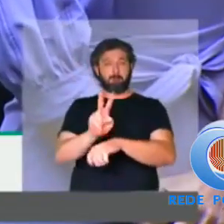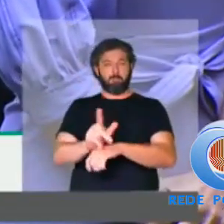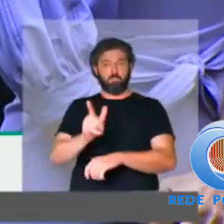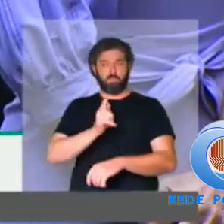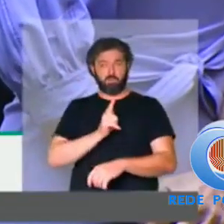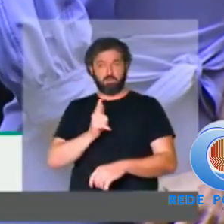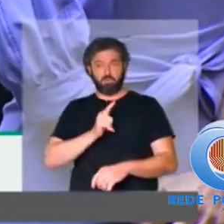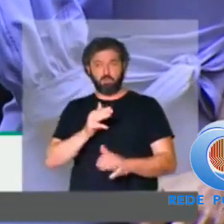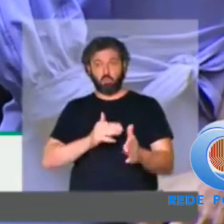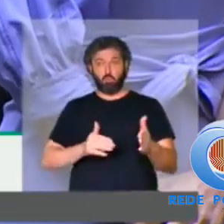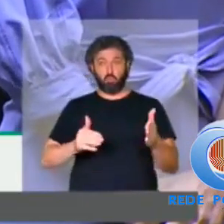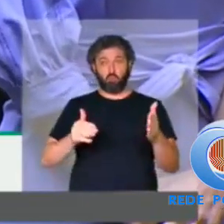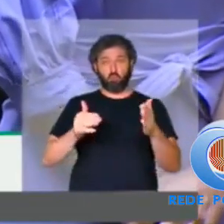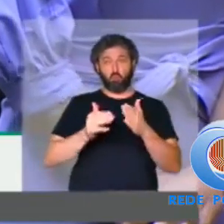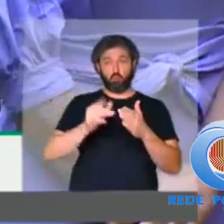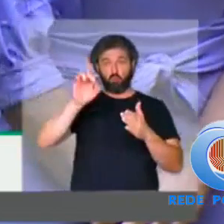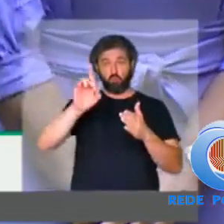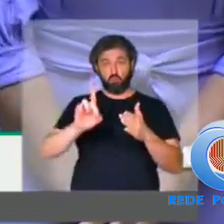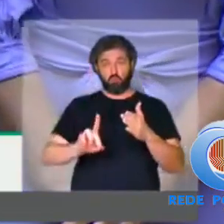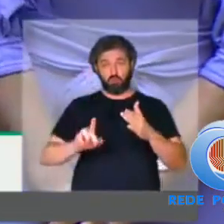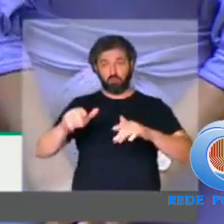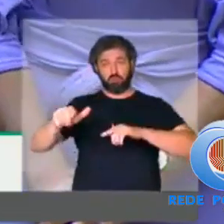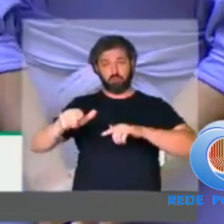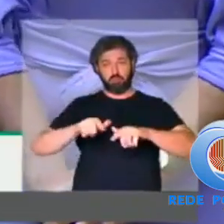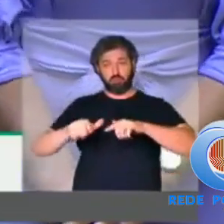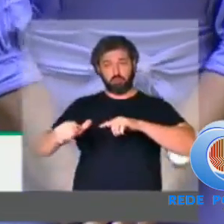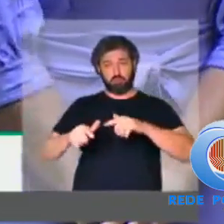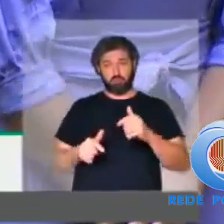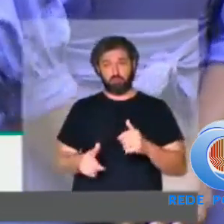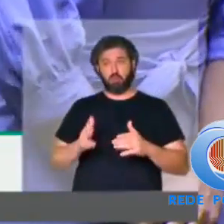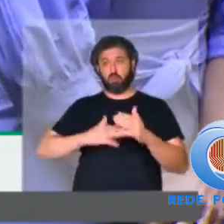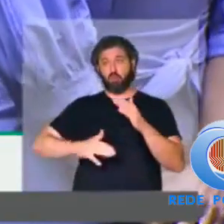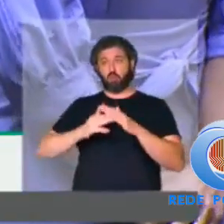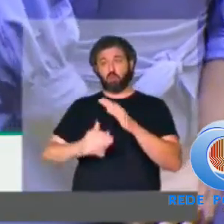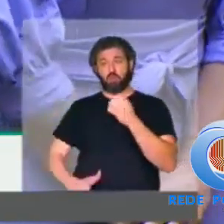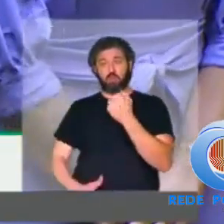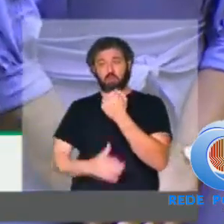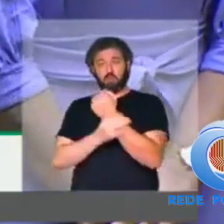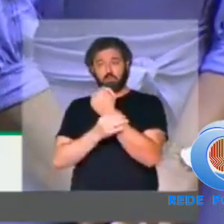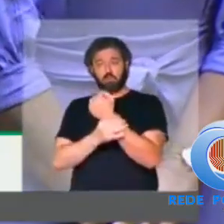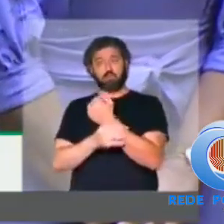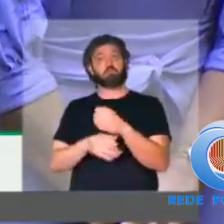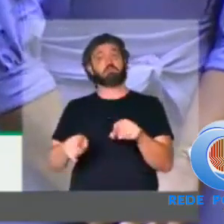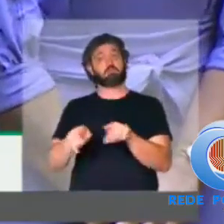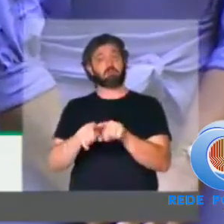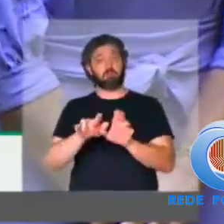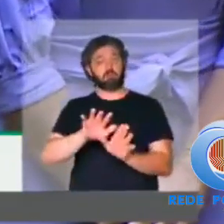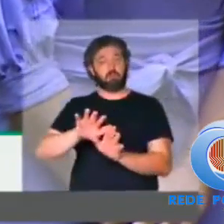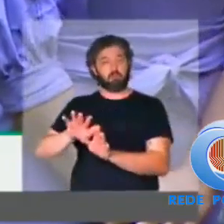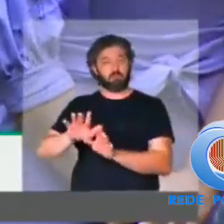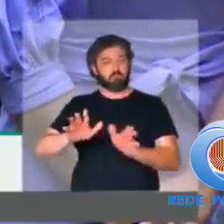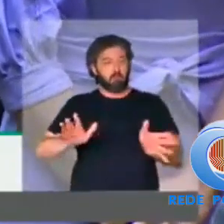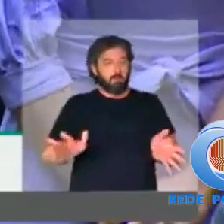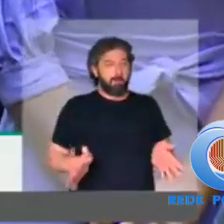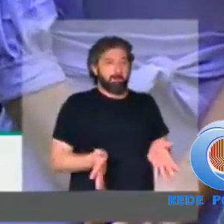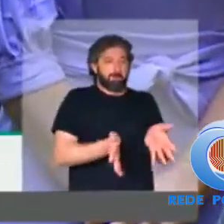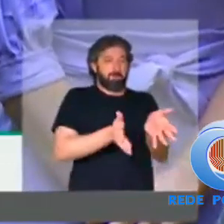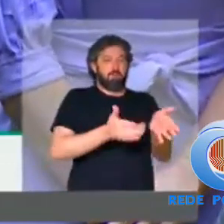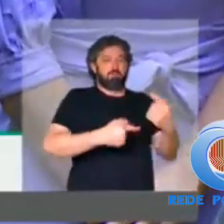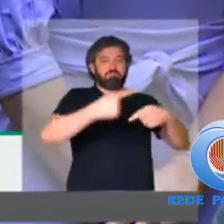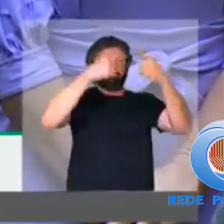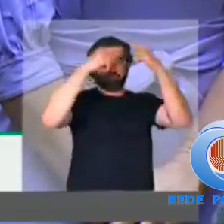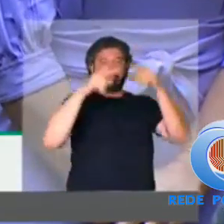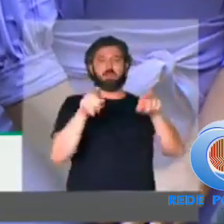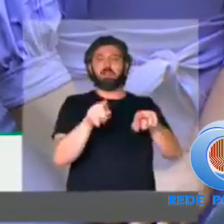salvaguardar todos os direitos e todas as garantias, também impulsionar